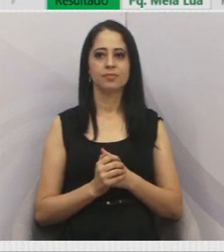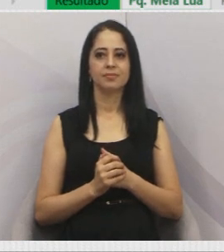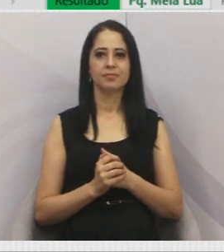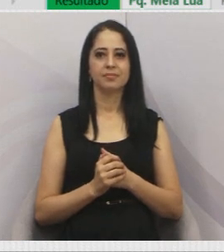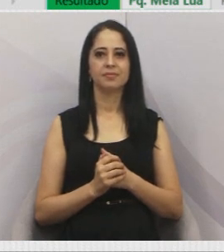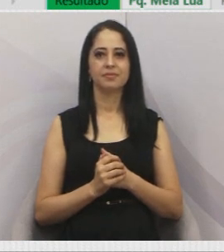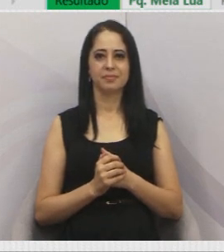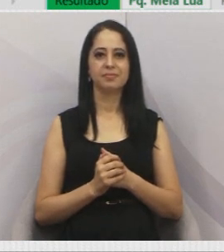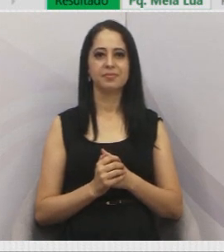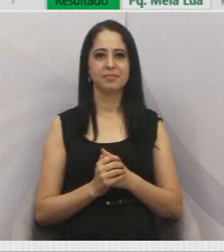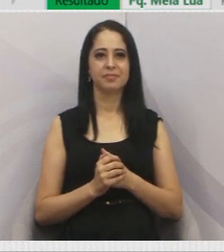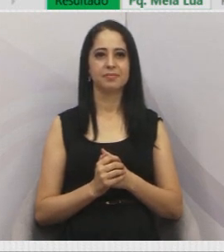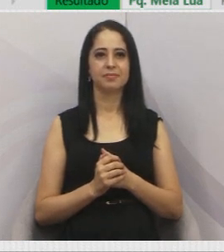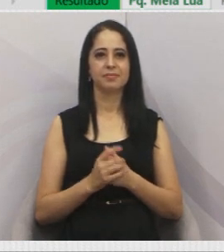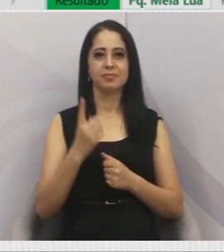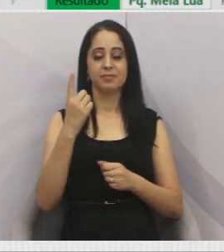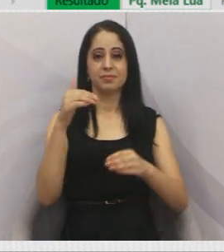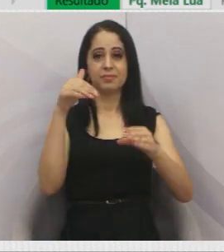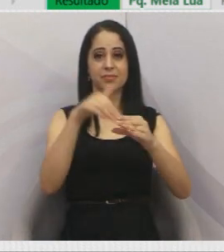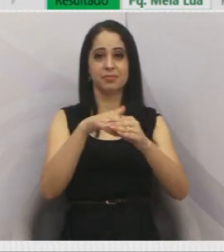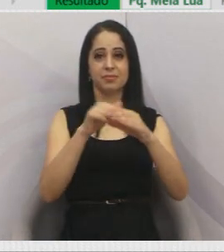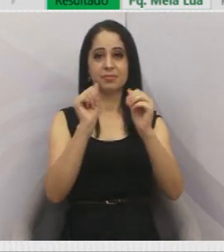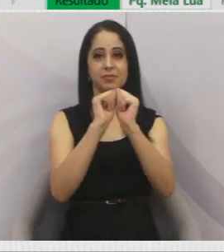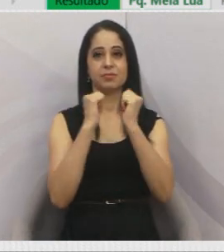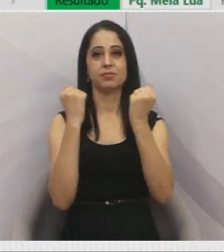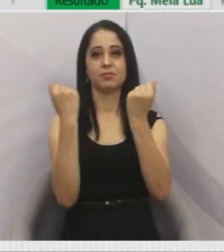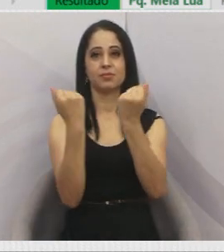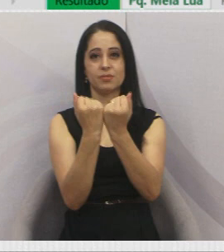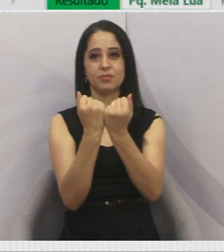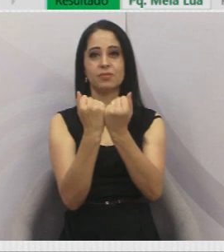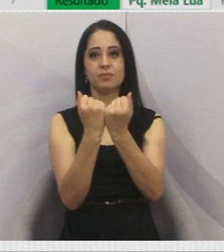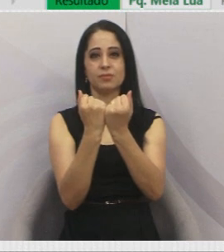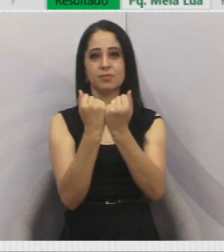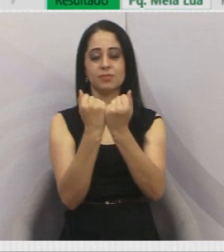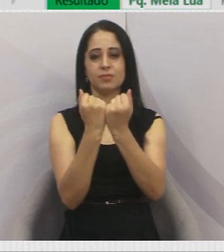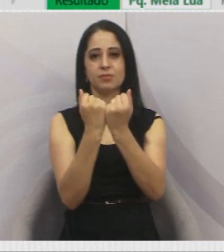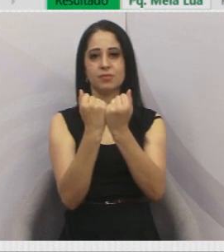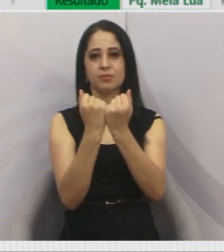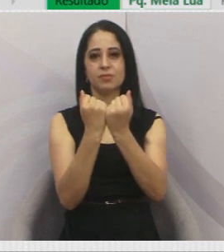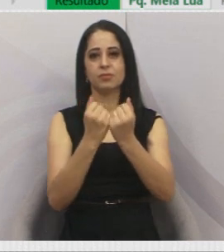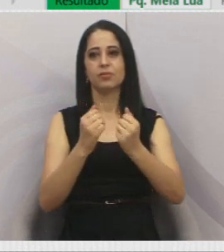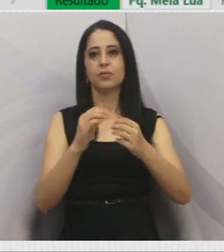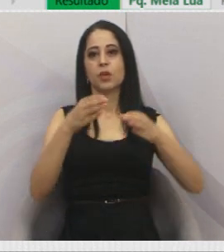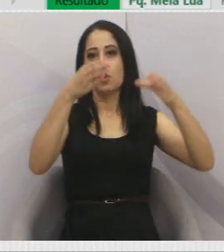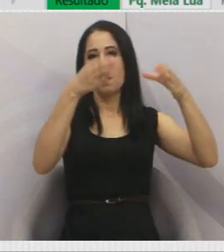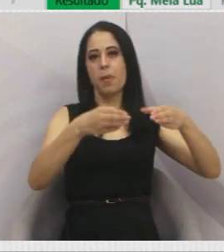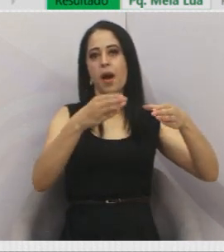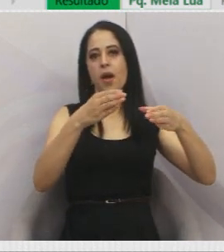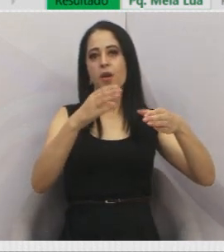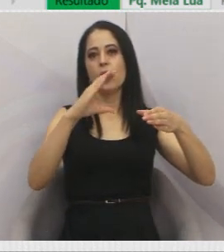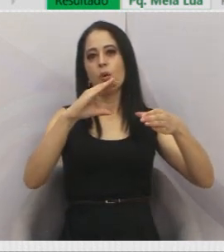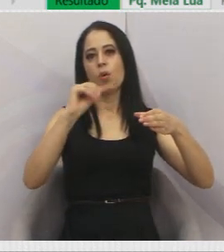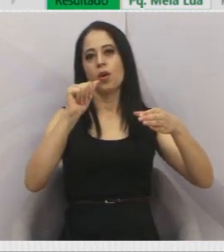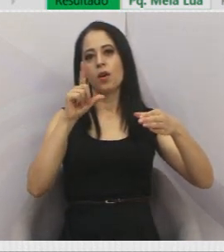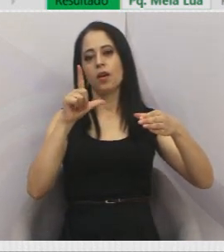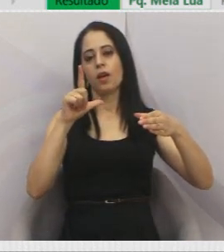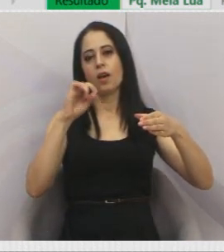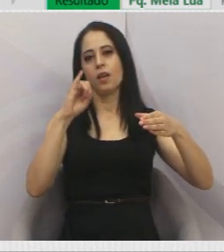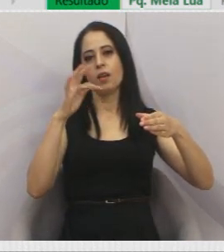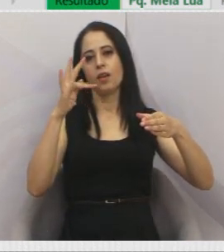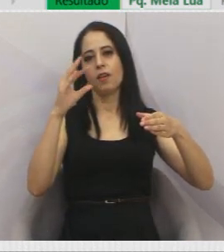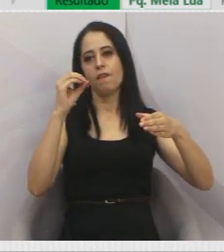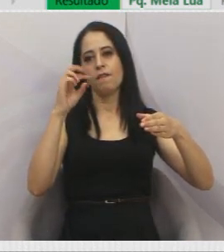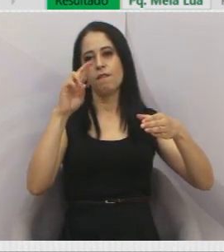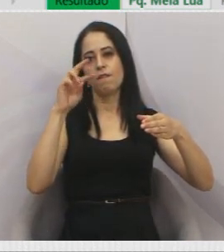Movimentos populares e ou coletivos. Um voto à Associação dos Moradores do Parque Califórnia. Próximo